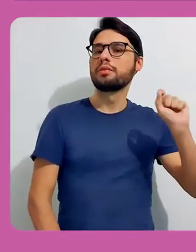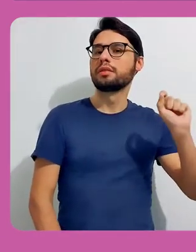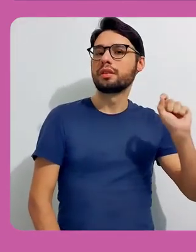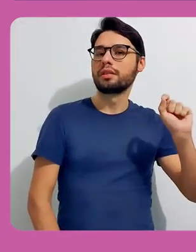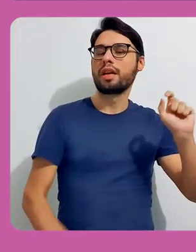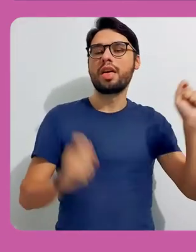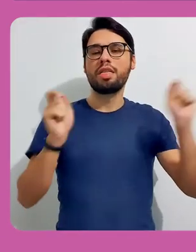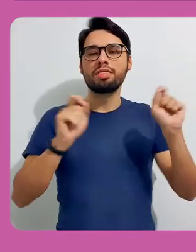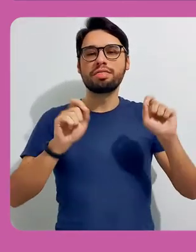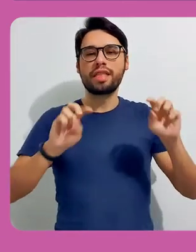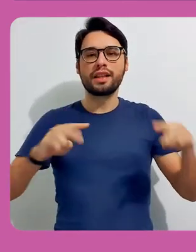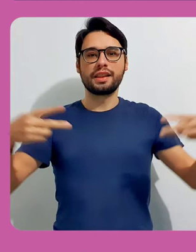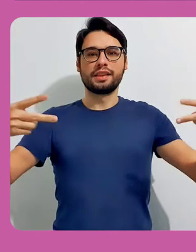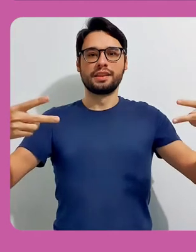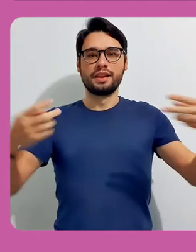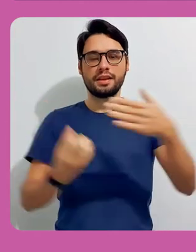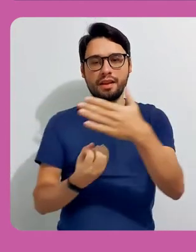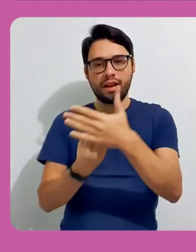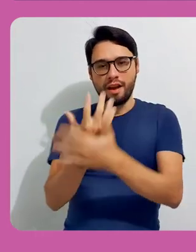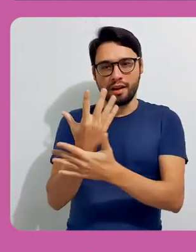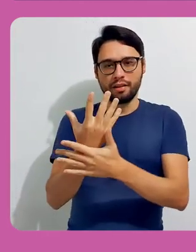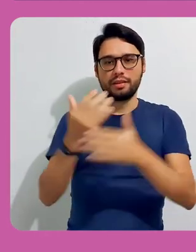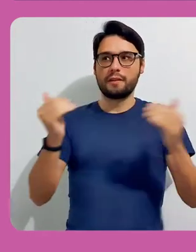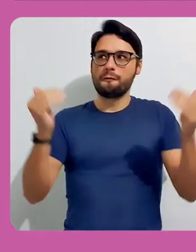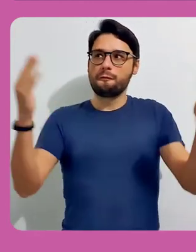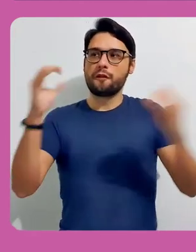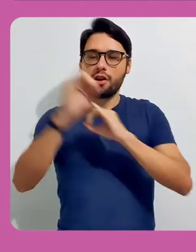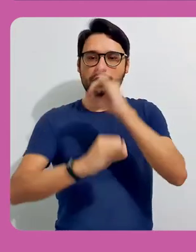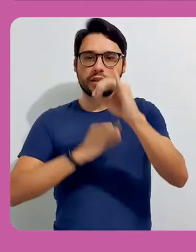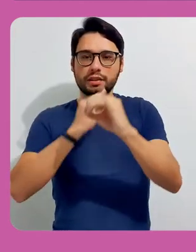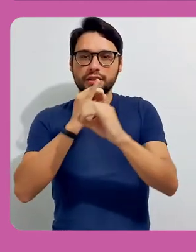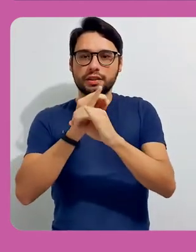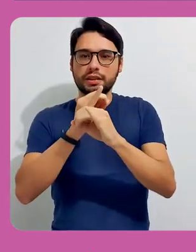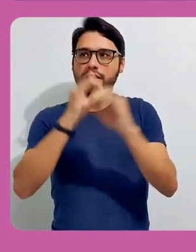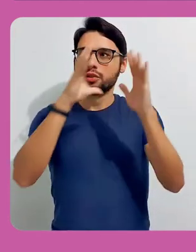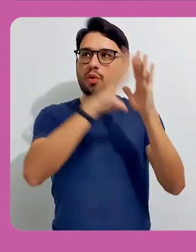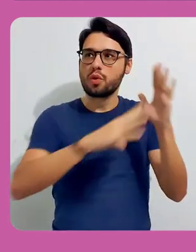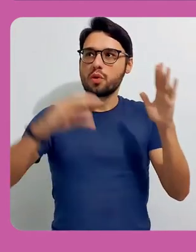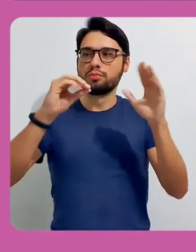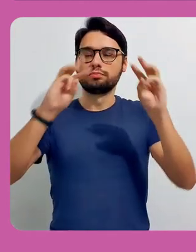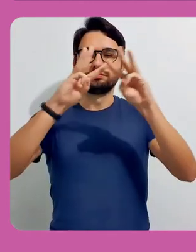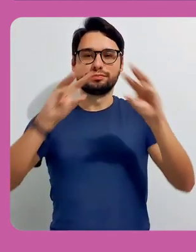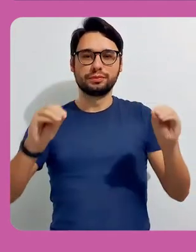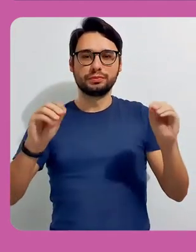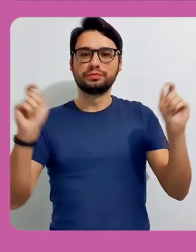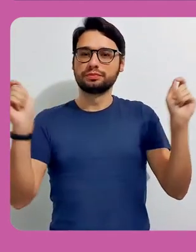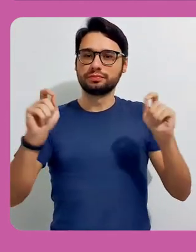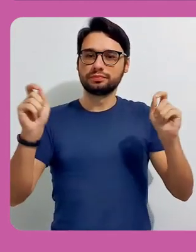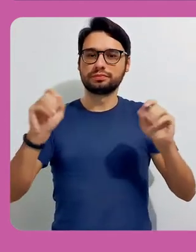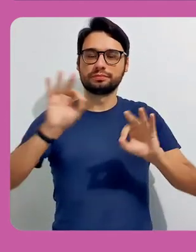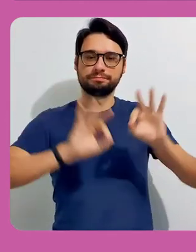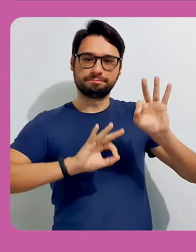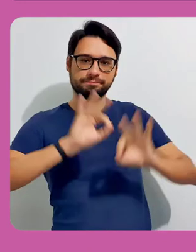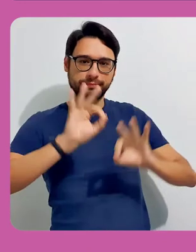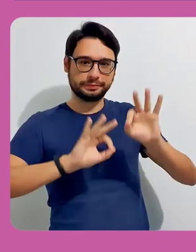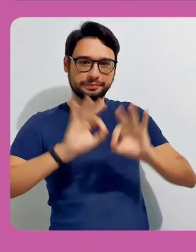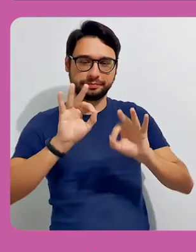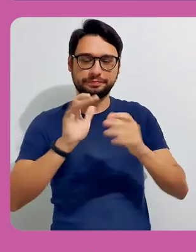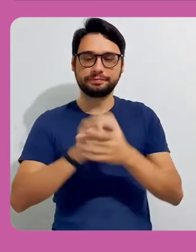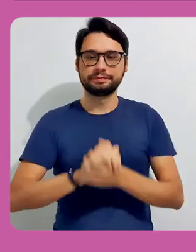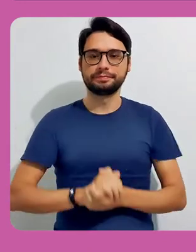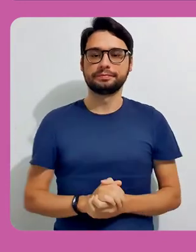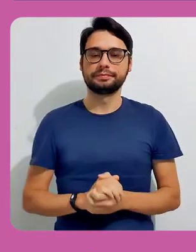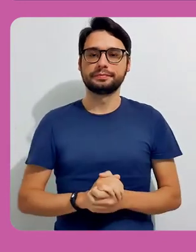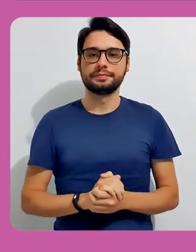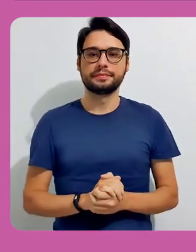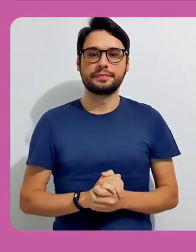que é um recurso que permite você fazer um link né ficar algum conteúdo alguma página web externa do